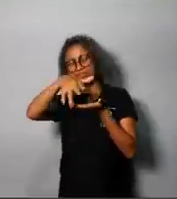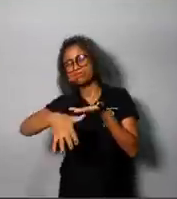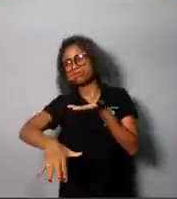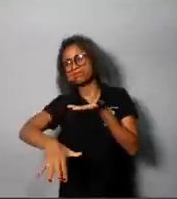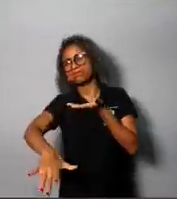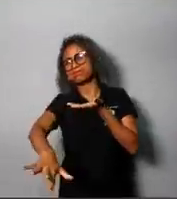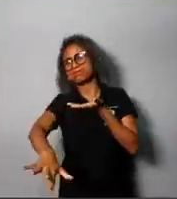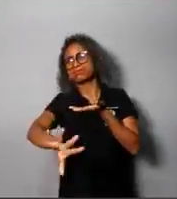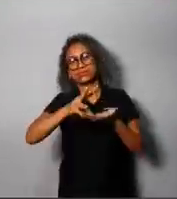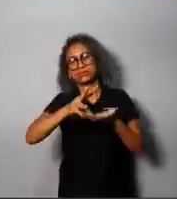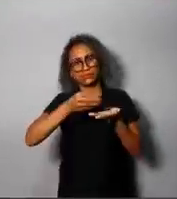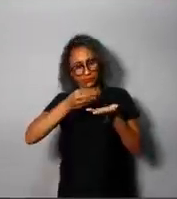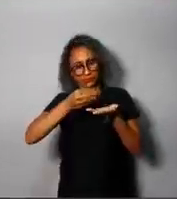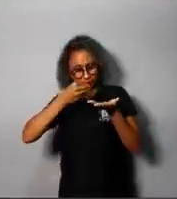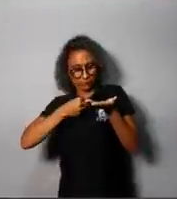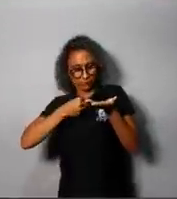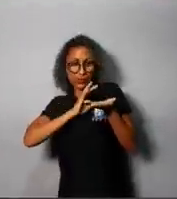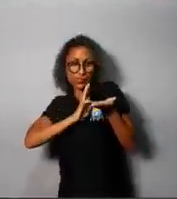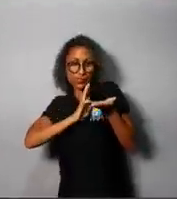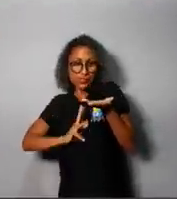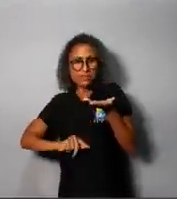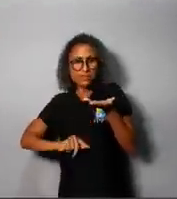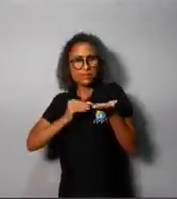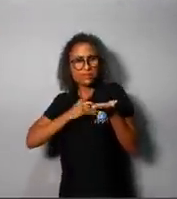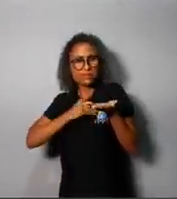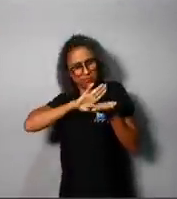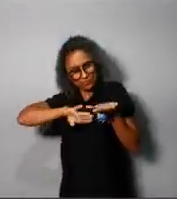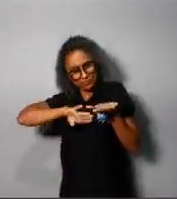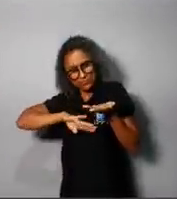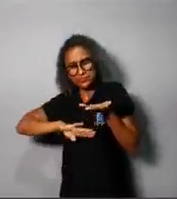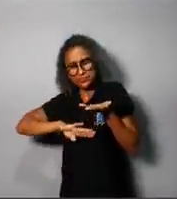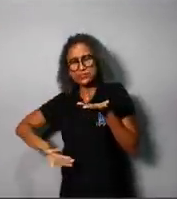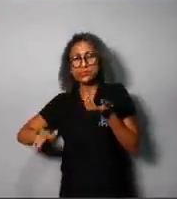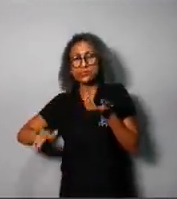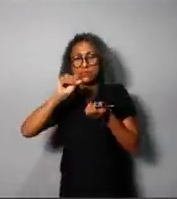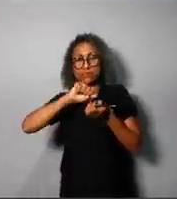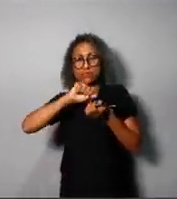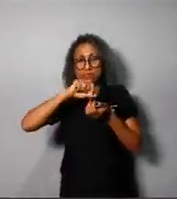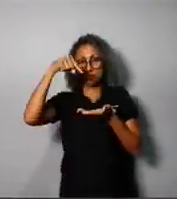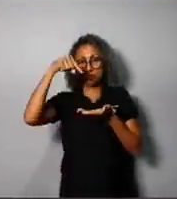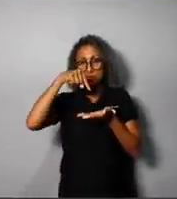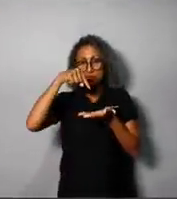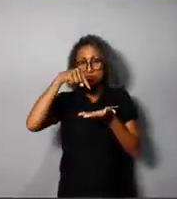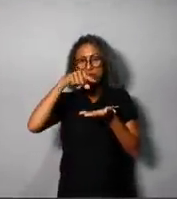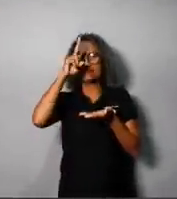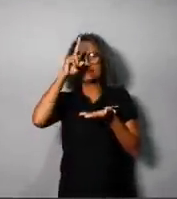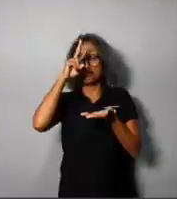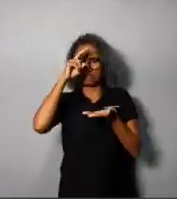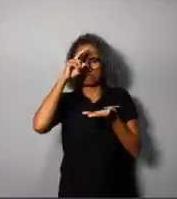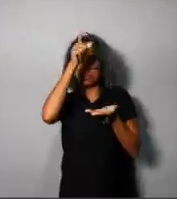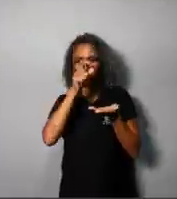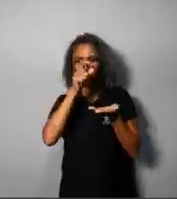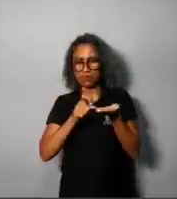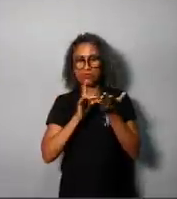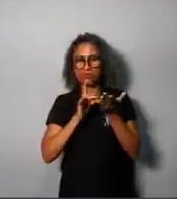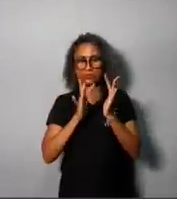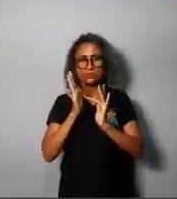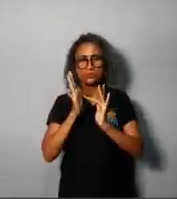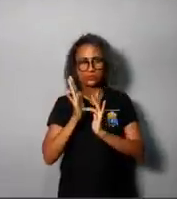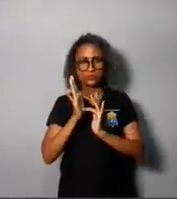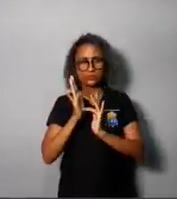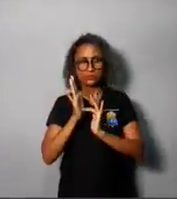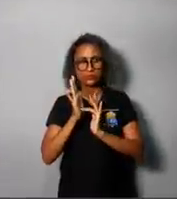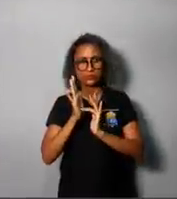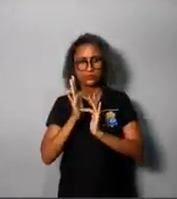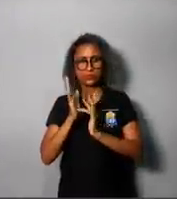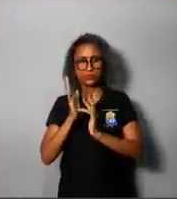por todos para a remissão dos pecados. Fazei isto em memória de mim.